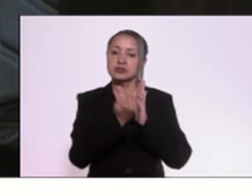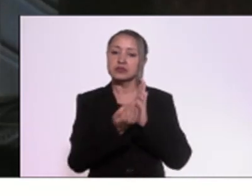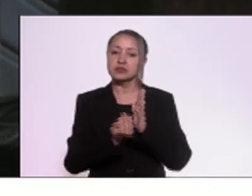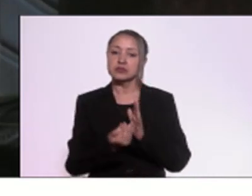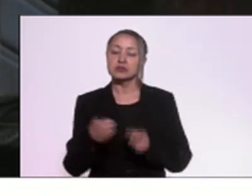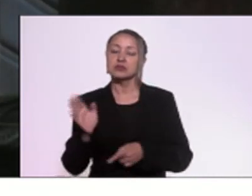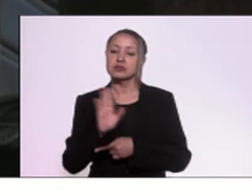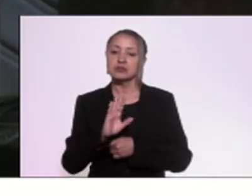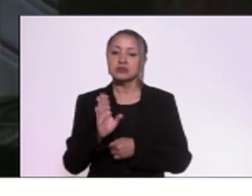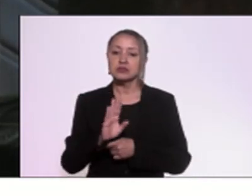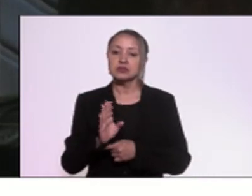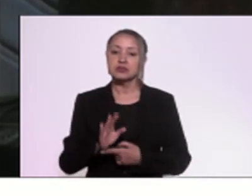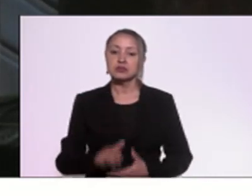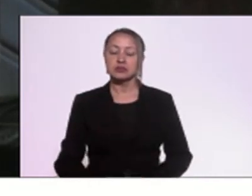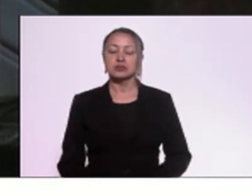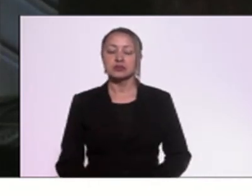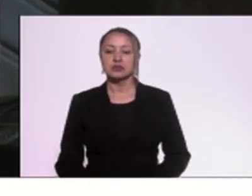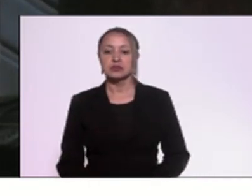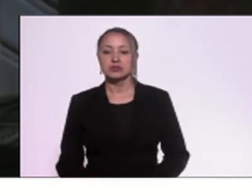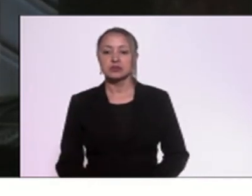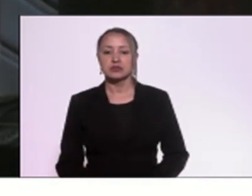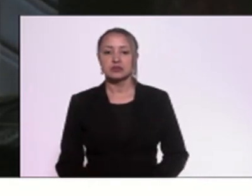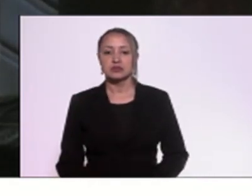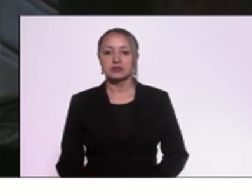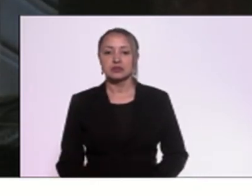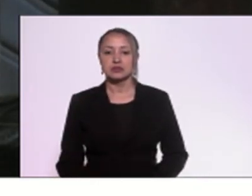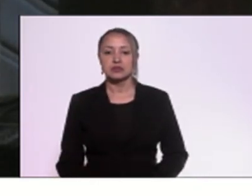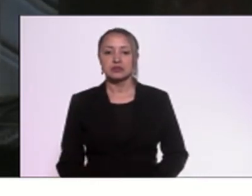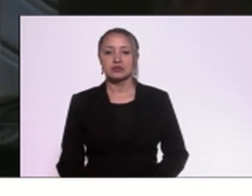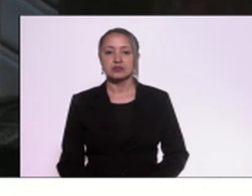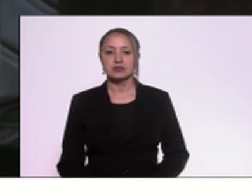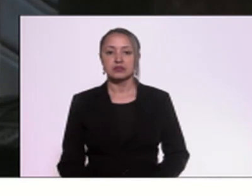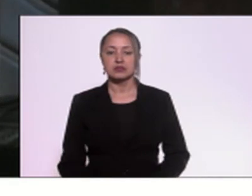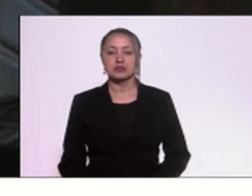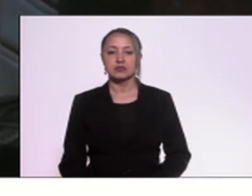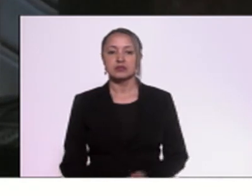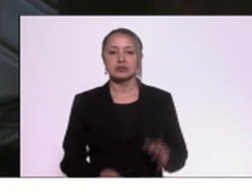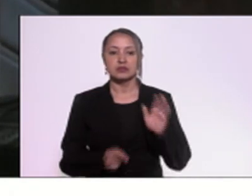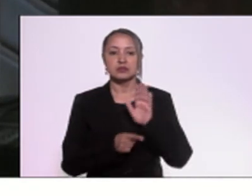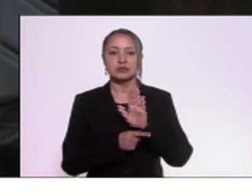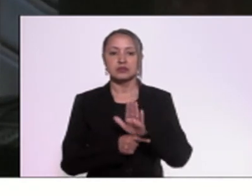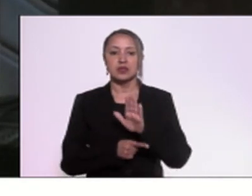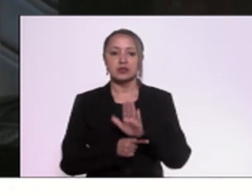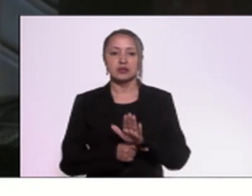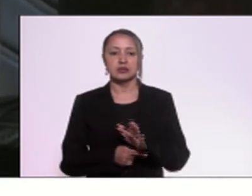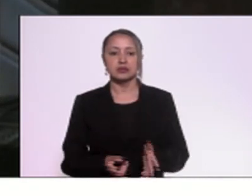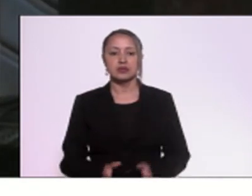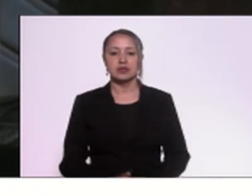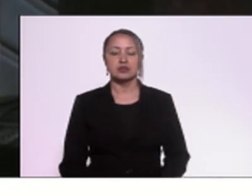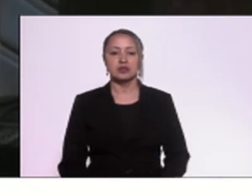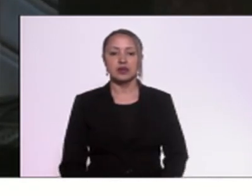Você pode ter certeza, Adailton, que a ideia é te homenagear mesmo, mas está se transformando numa manifestação, não